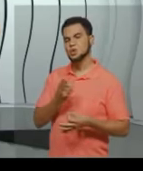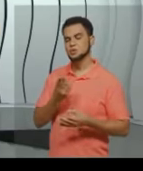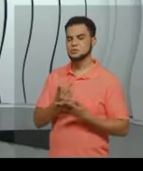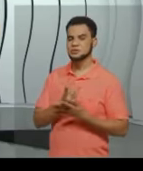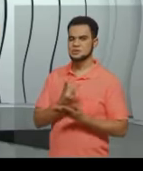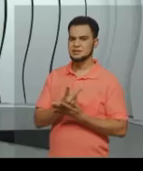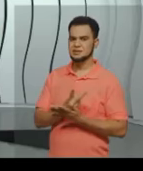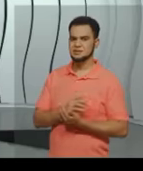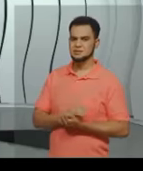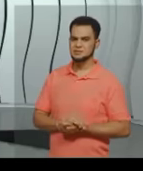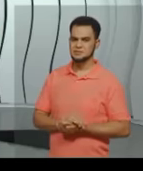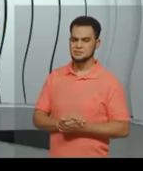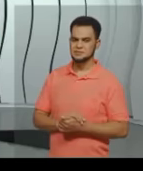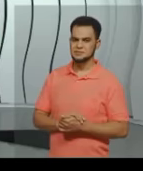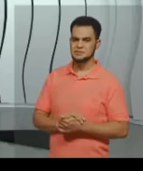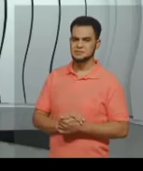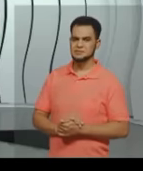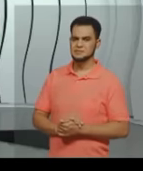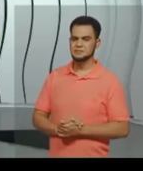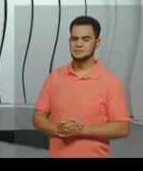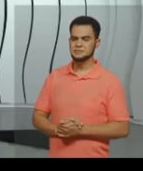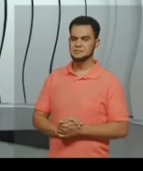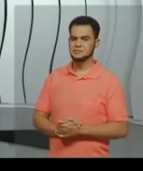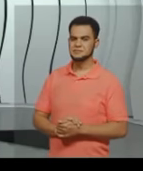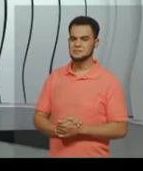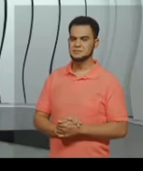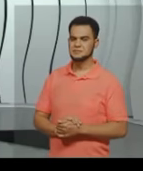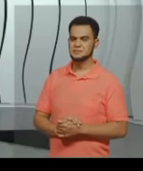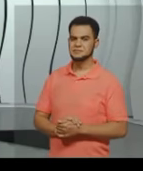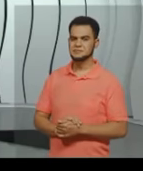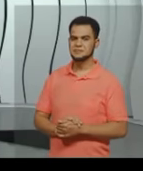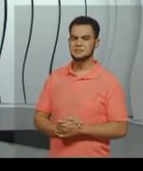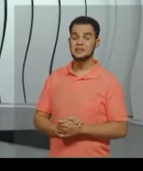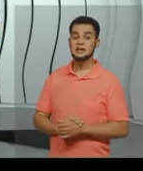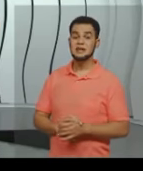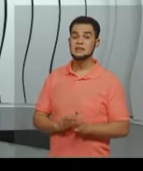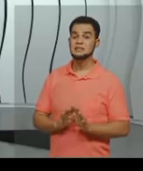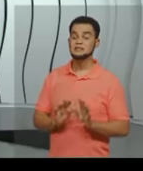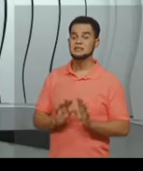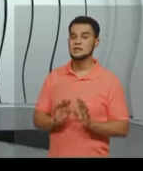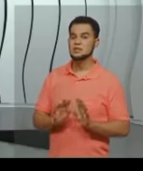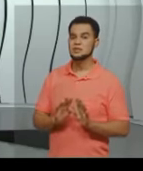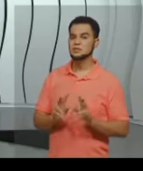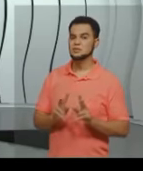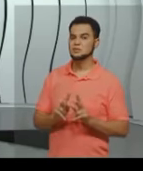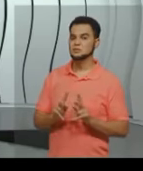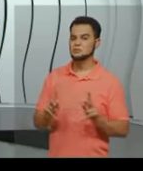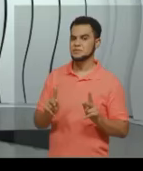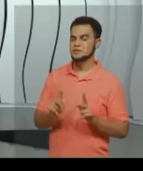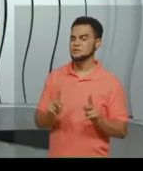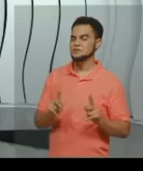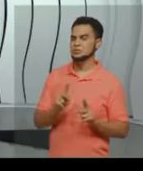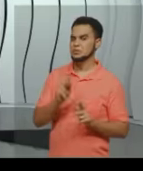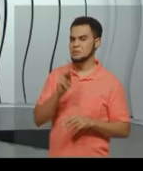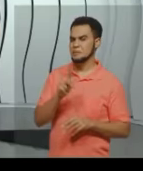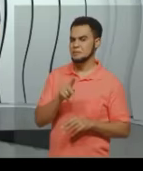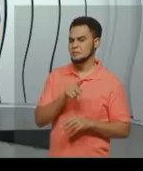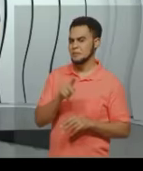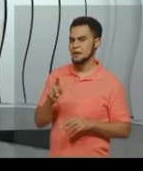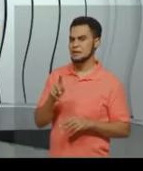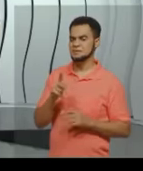No teacher, preacher, nenhum professor, nenhum pregador, padre, pai ou